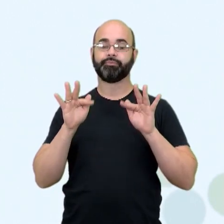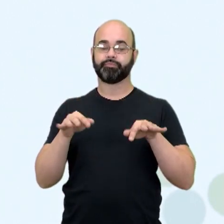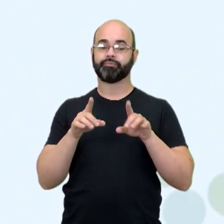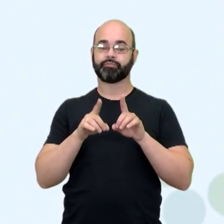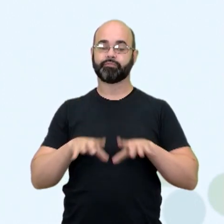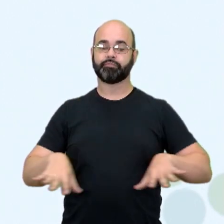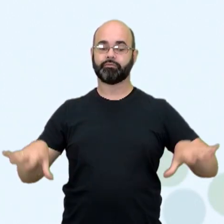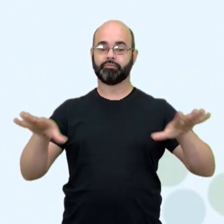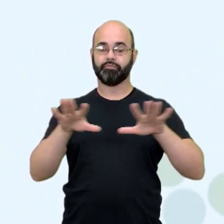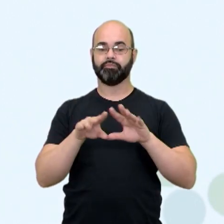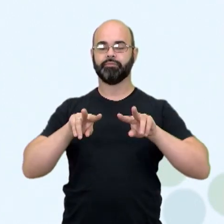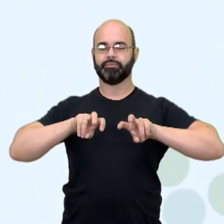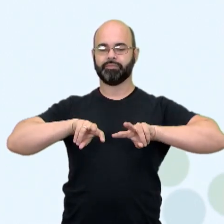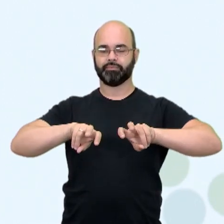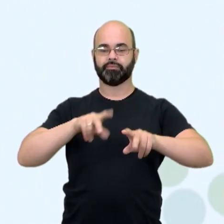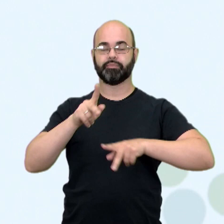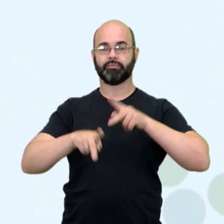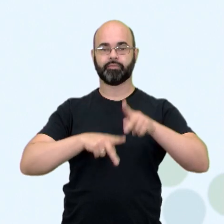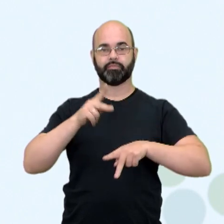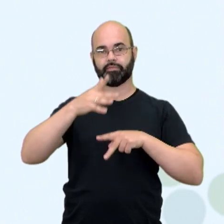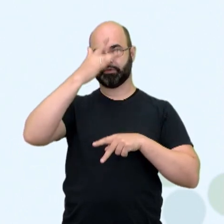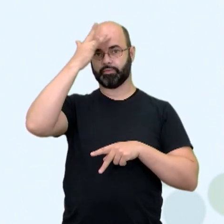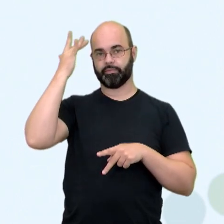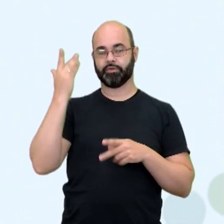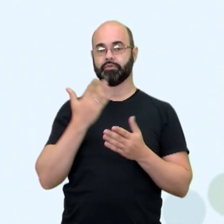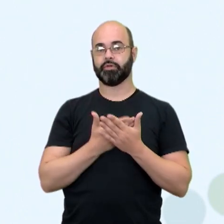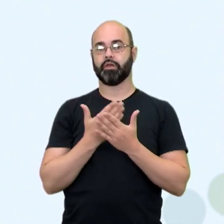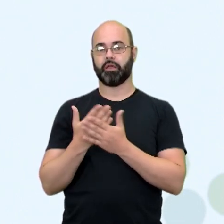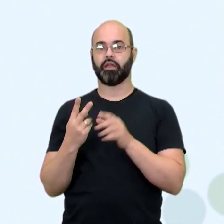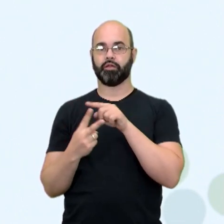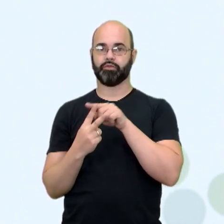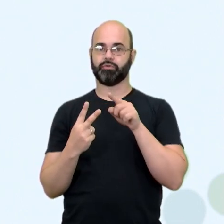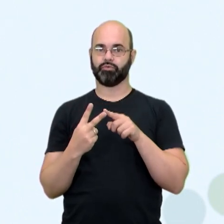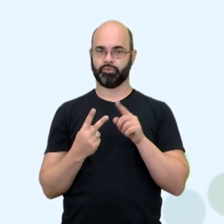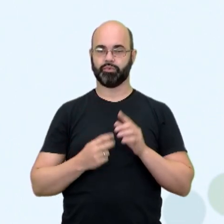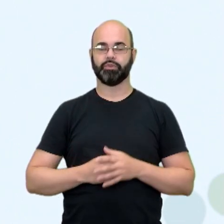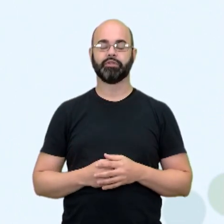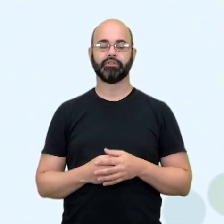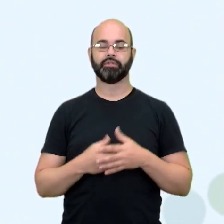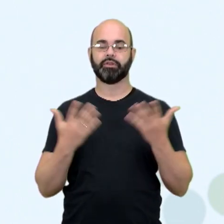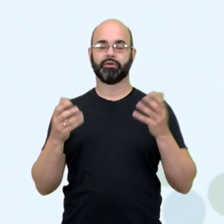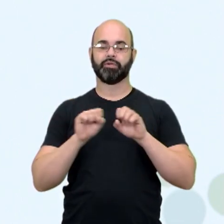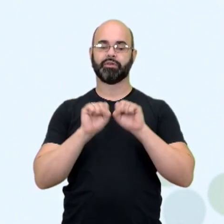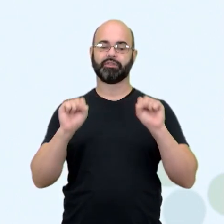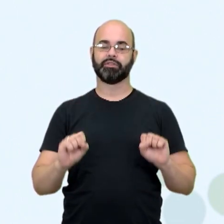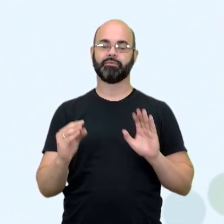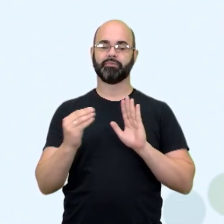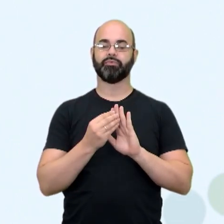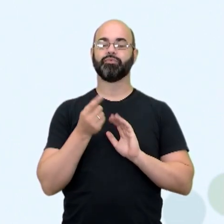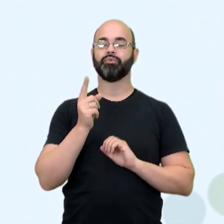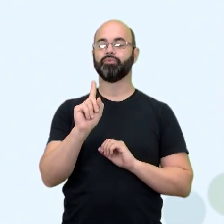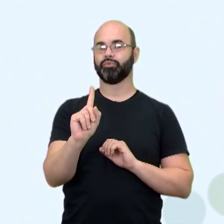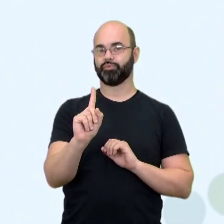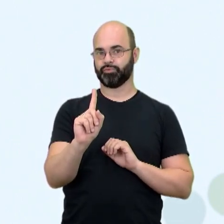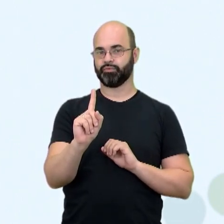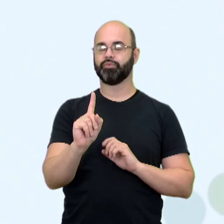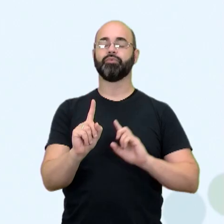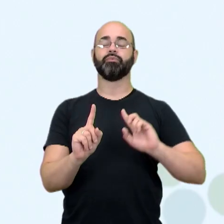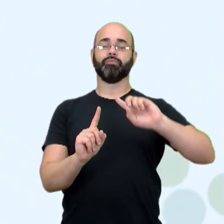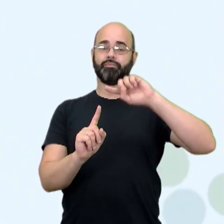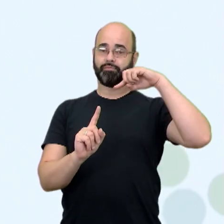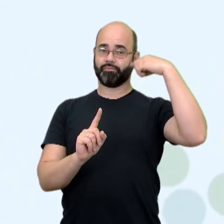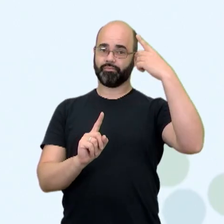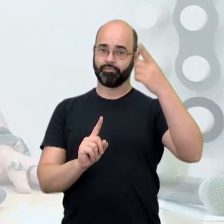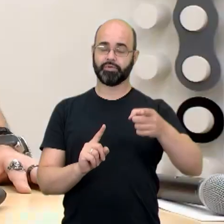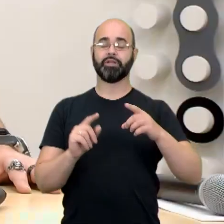atividade 1, né, em 2 aulas, né? Então nós estamos aí na parte de sistematização 1 e aí na próxima nós teremos